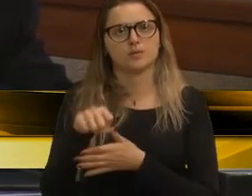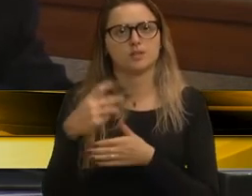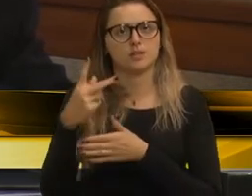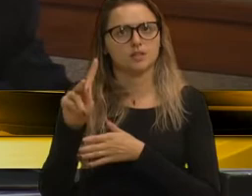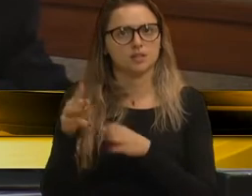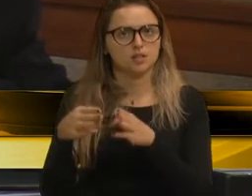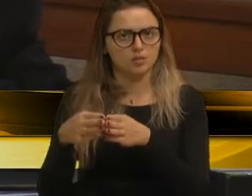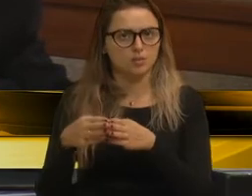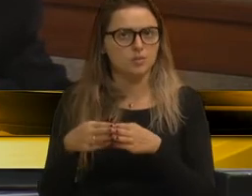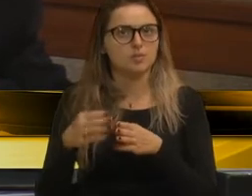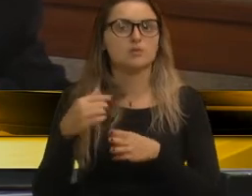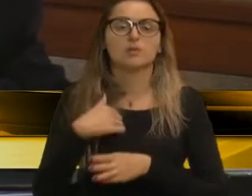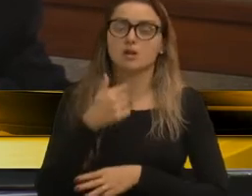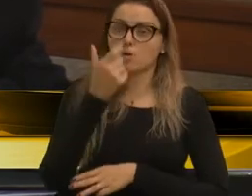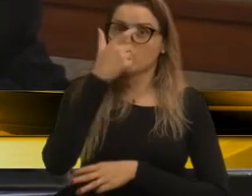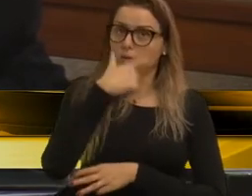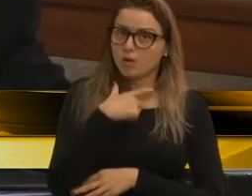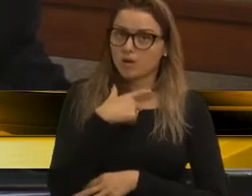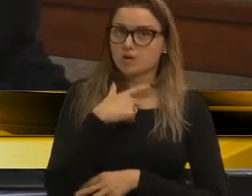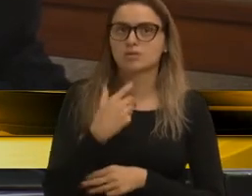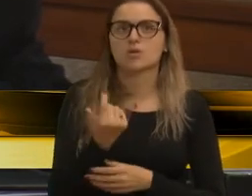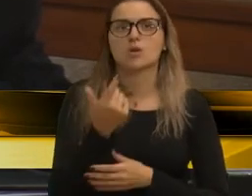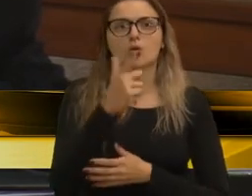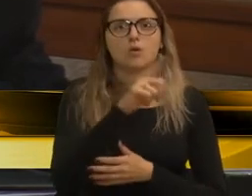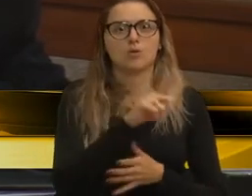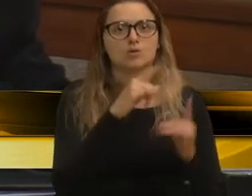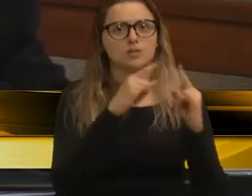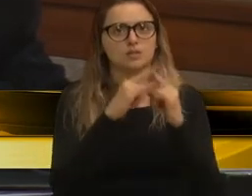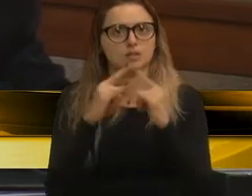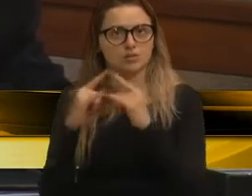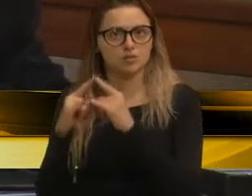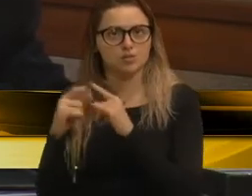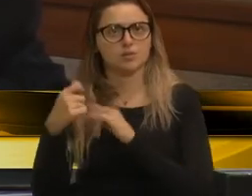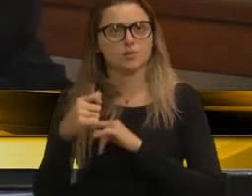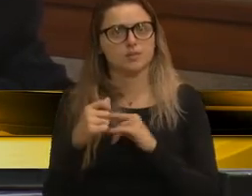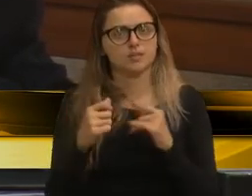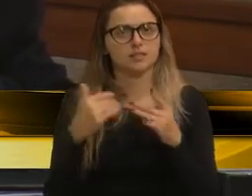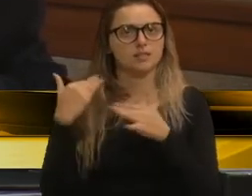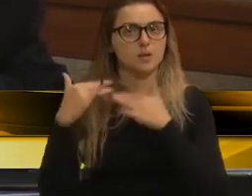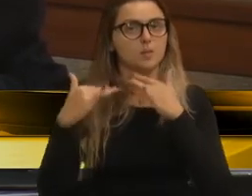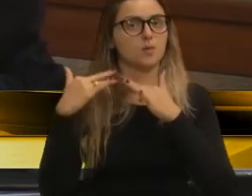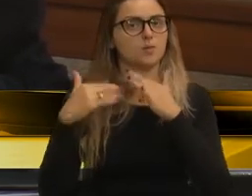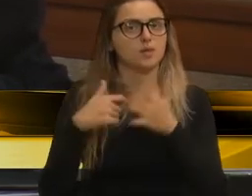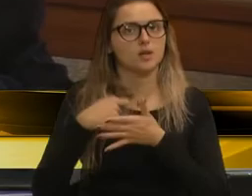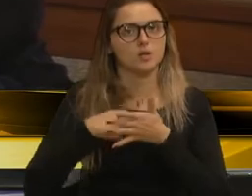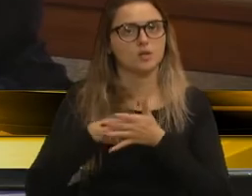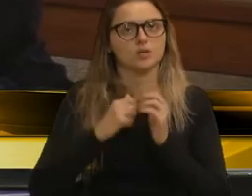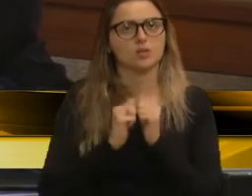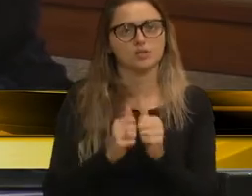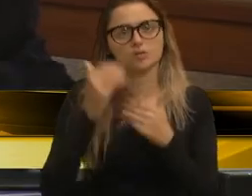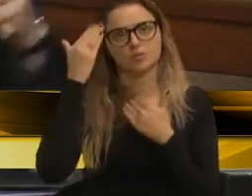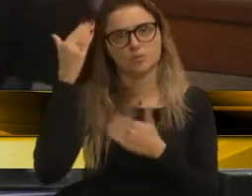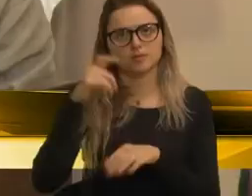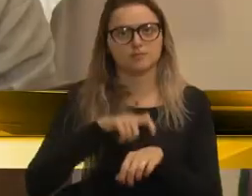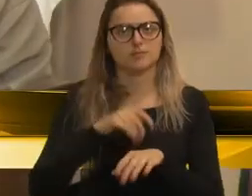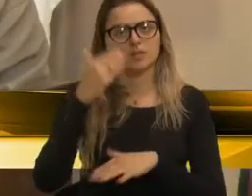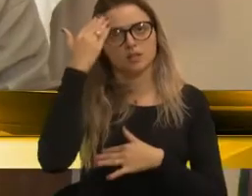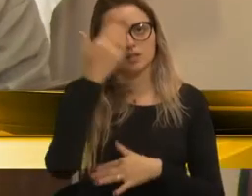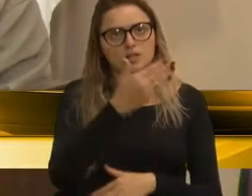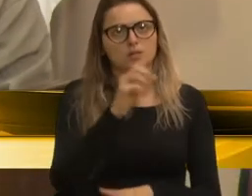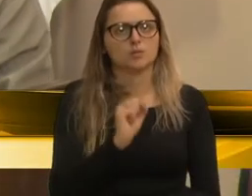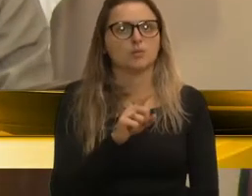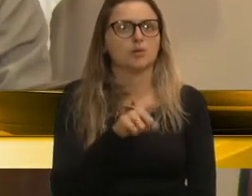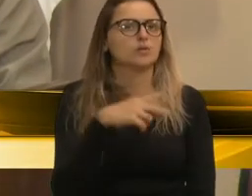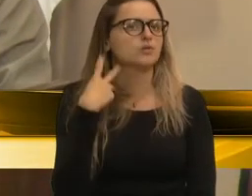moção, e acho que outras entidades também têm que se mobilizar nesse sentido. Obrigado pela parte. Obrigado, sua parte,